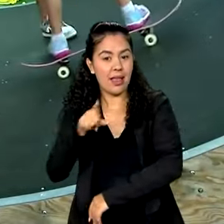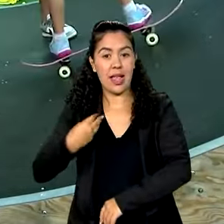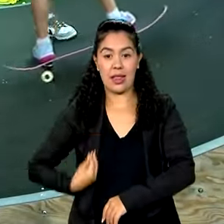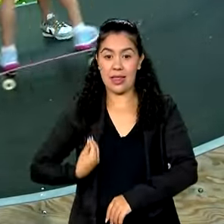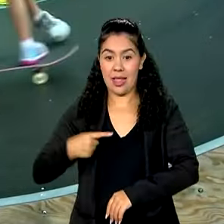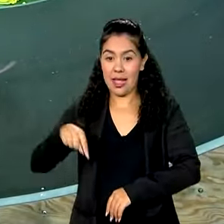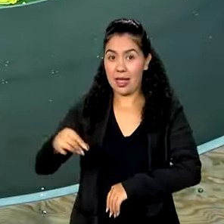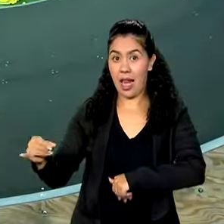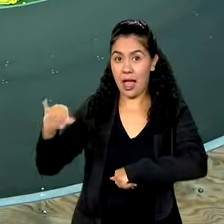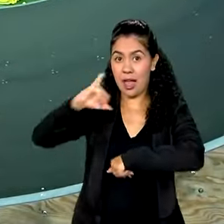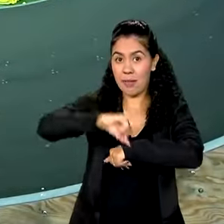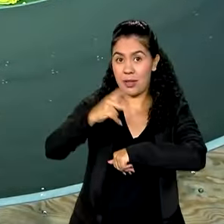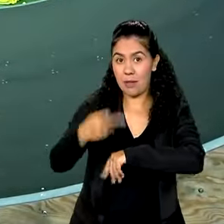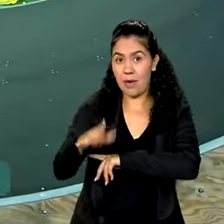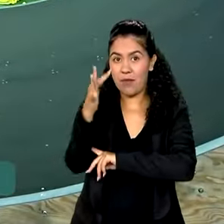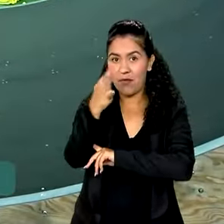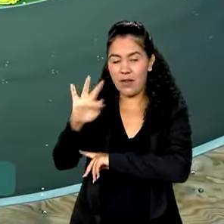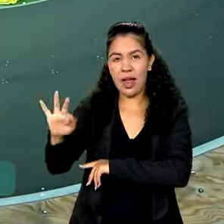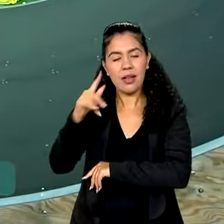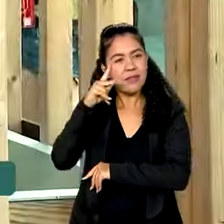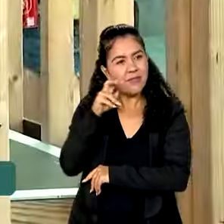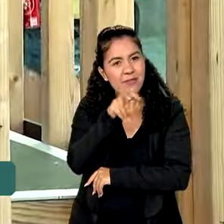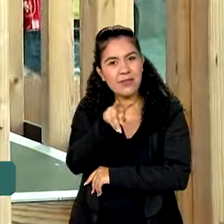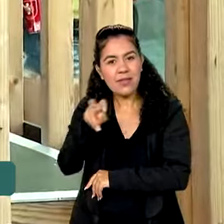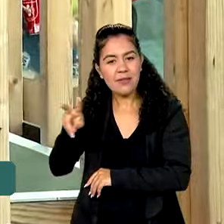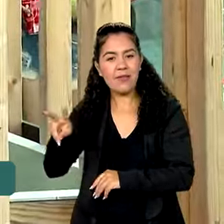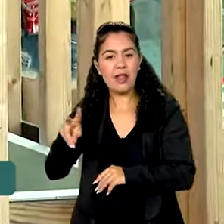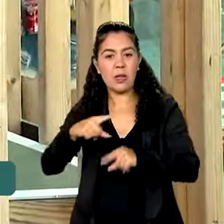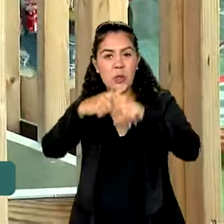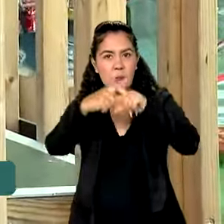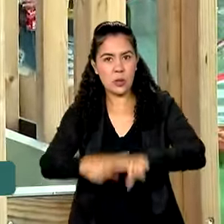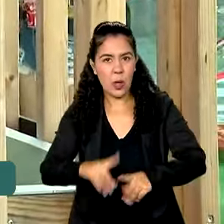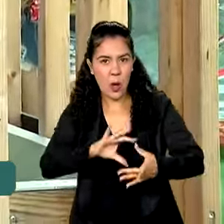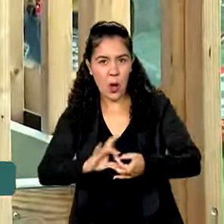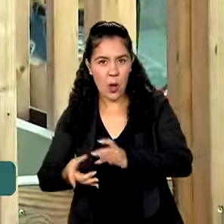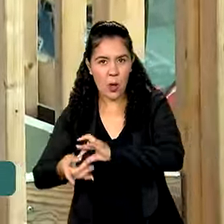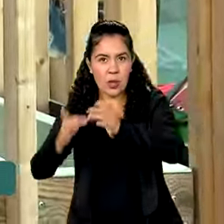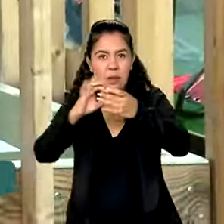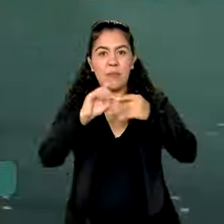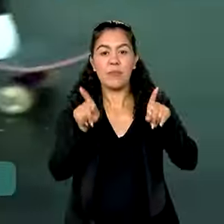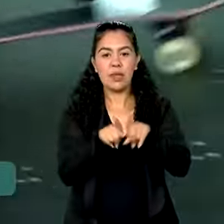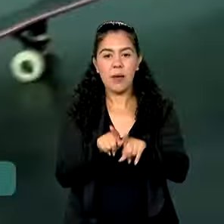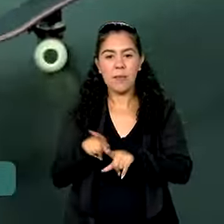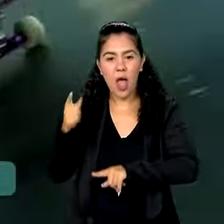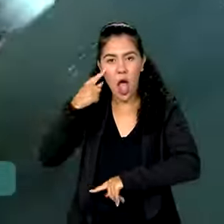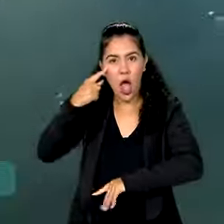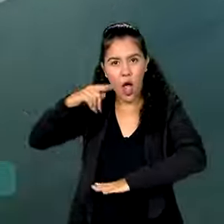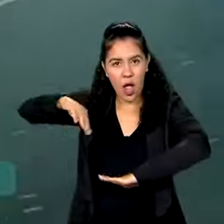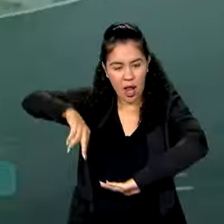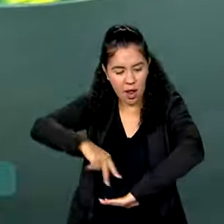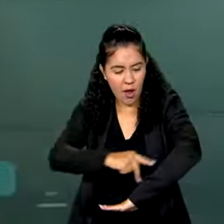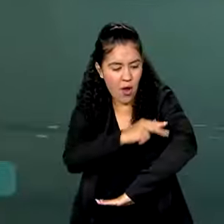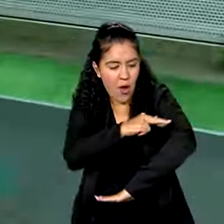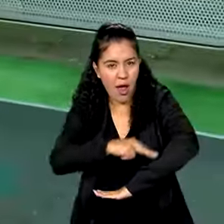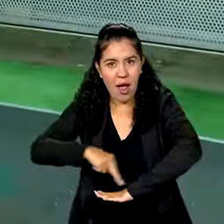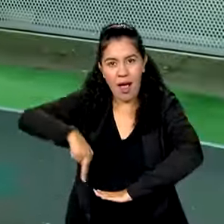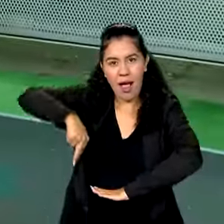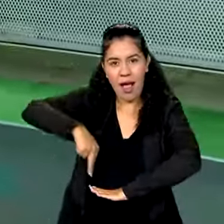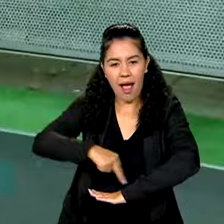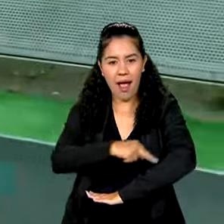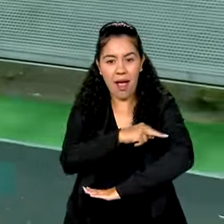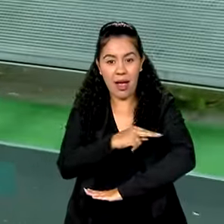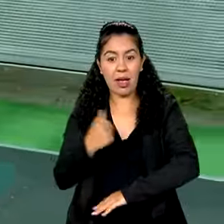francesa acompanhando os Jogos Olímpicos com a família. Nessa pequena pista de skate, montada na Casa Brasil, ela